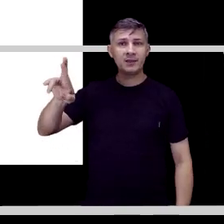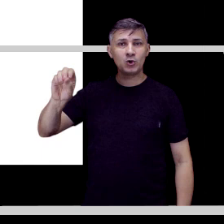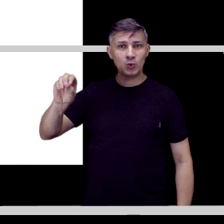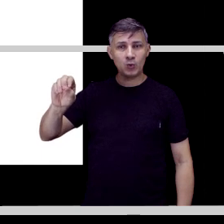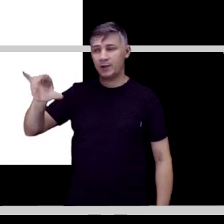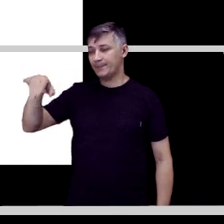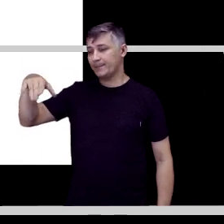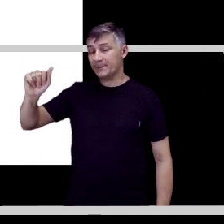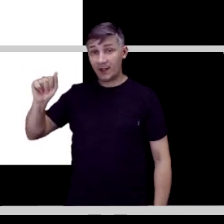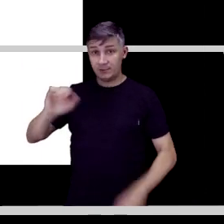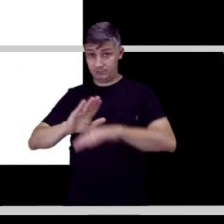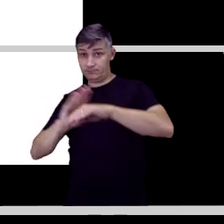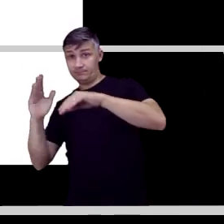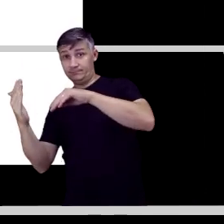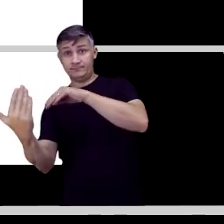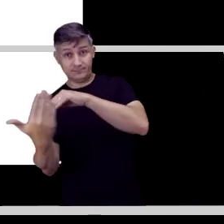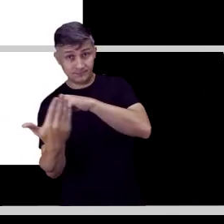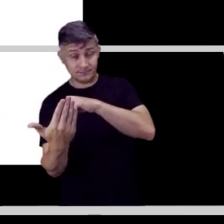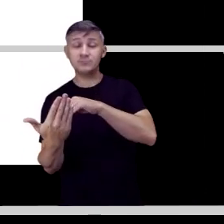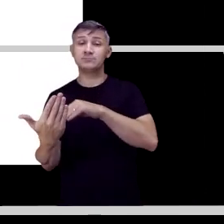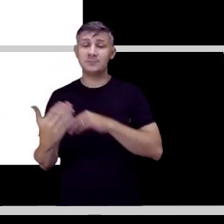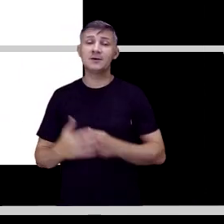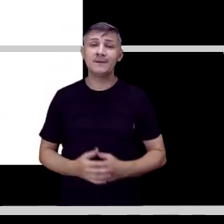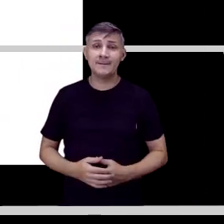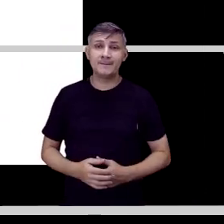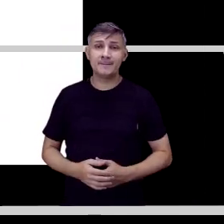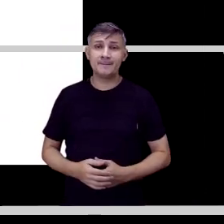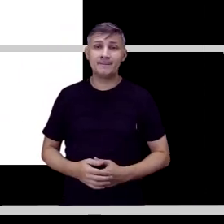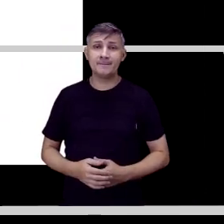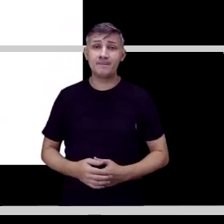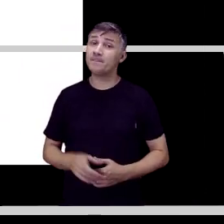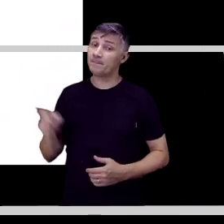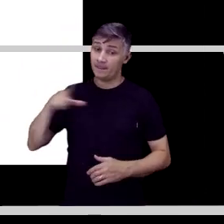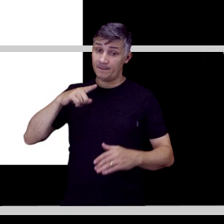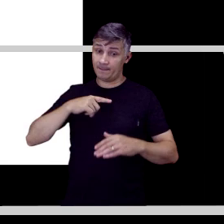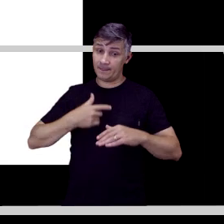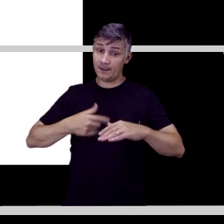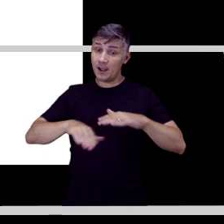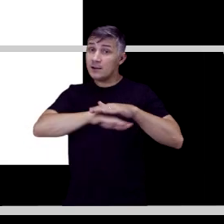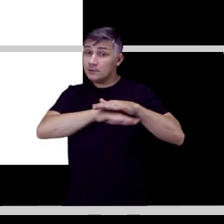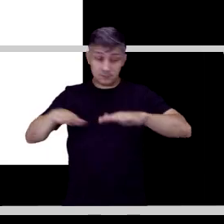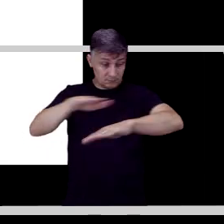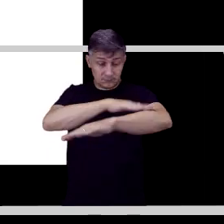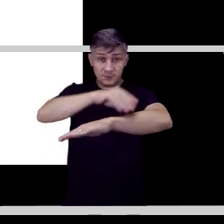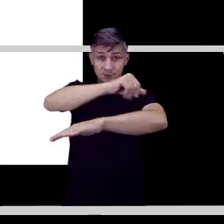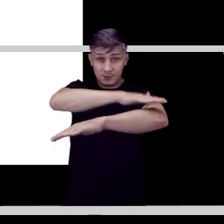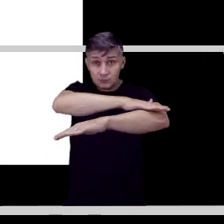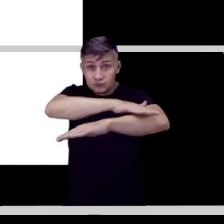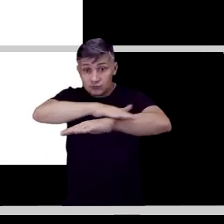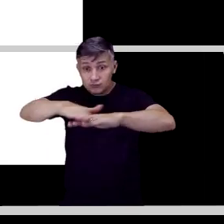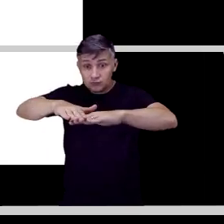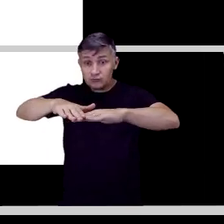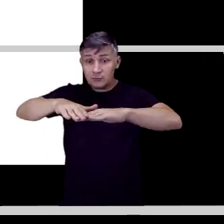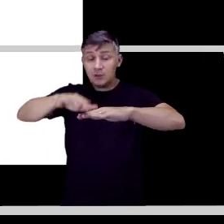né? E que conforma a cidade. um nível do térreo, que cria esse grande espaço